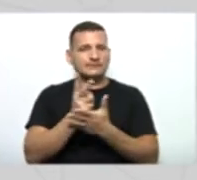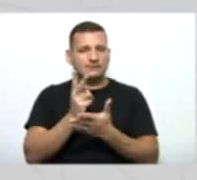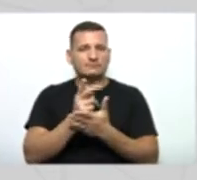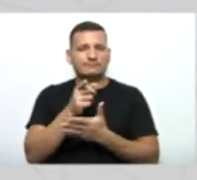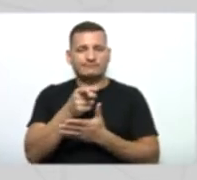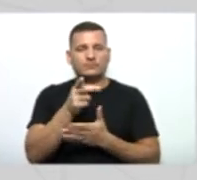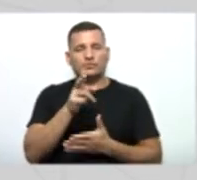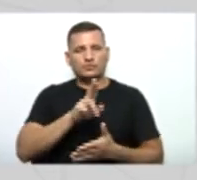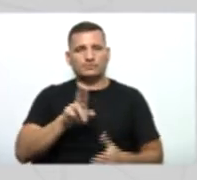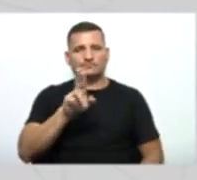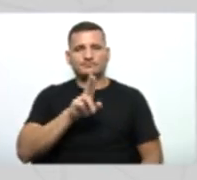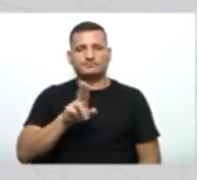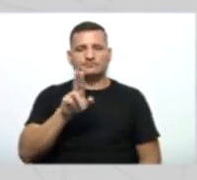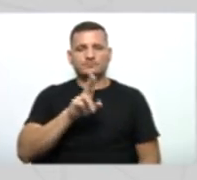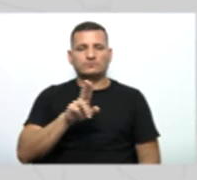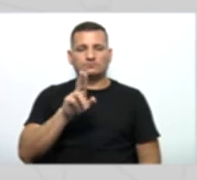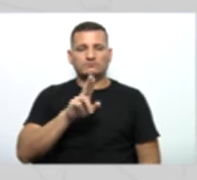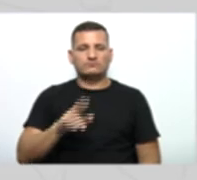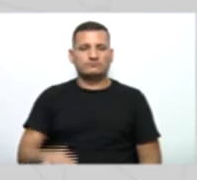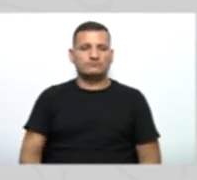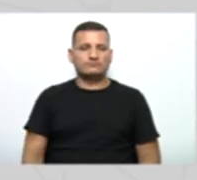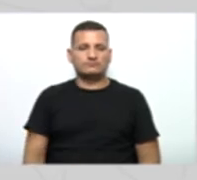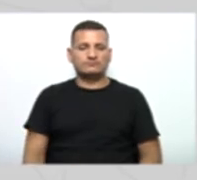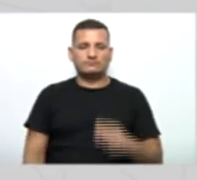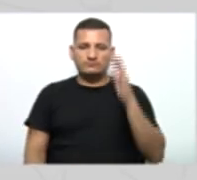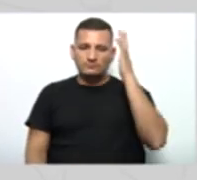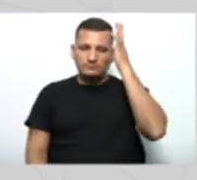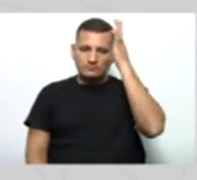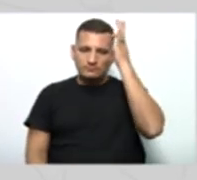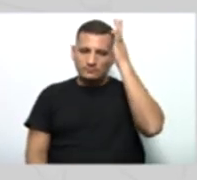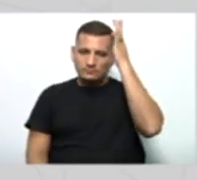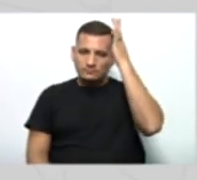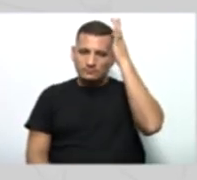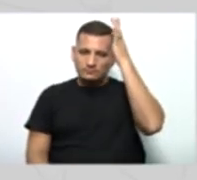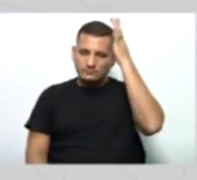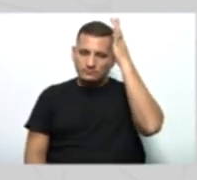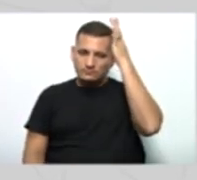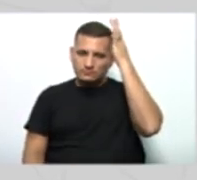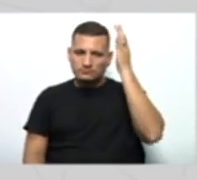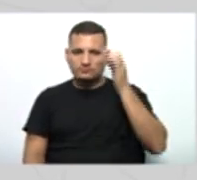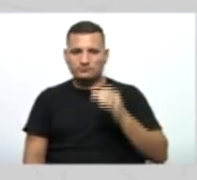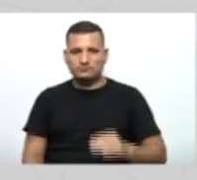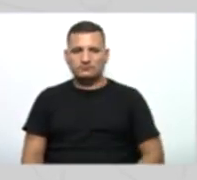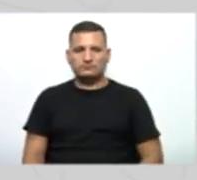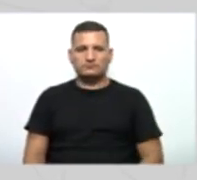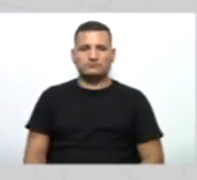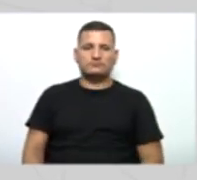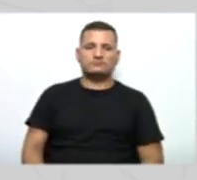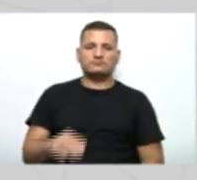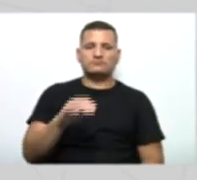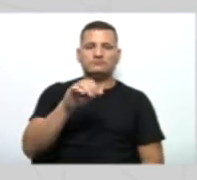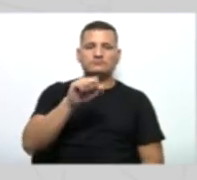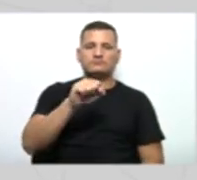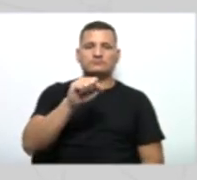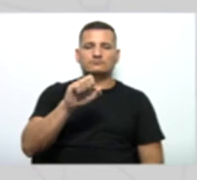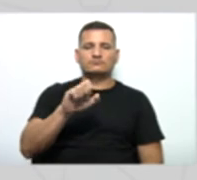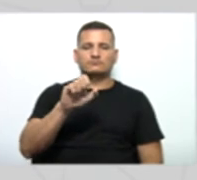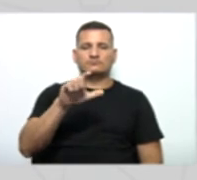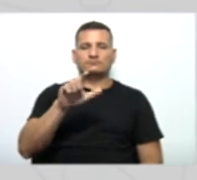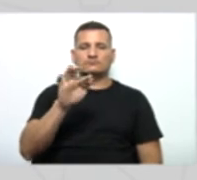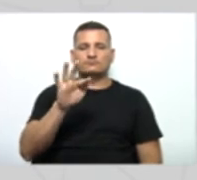utilizar. Olha lá dentro do método construtor. Nós criamos o atributo self.nome e o